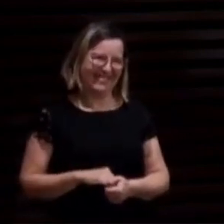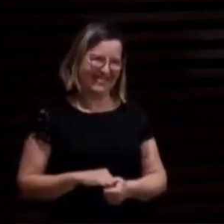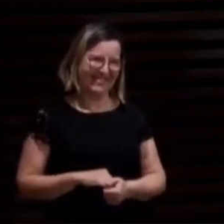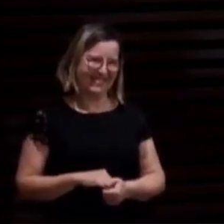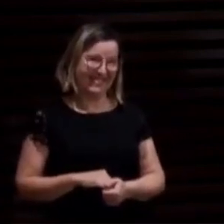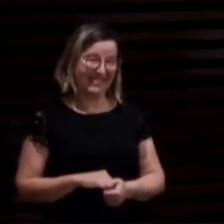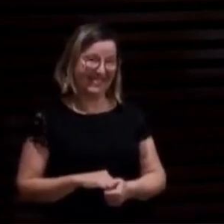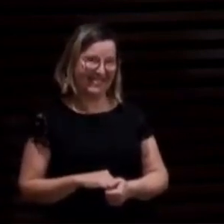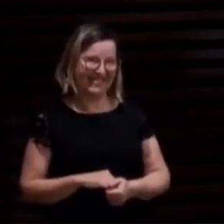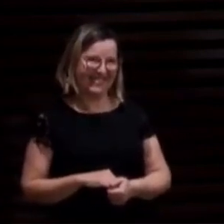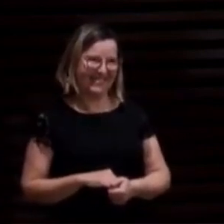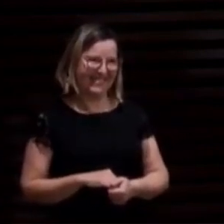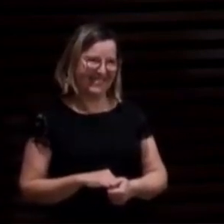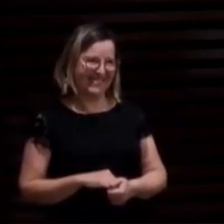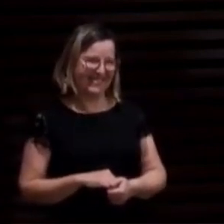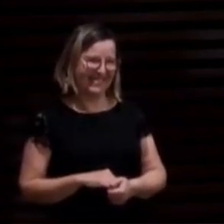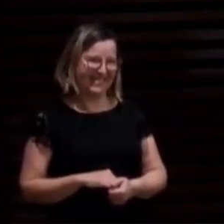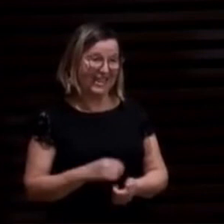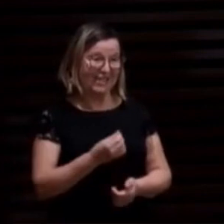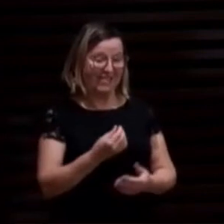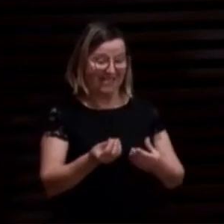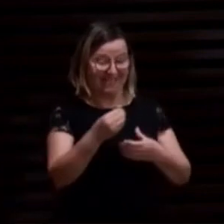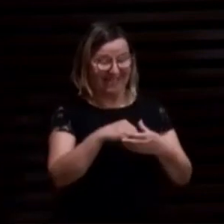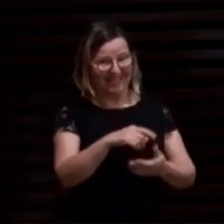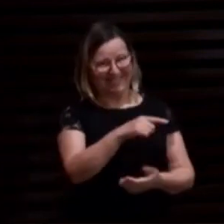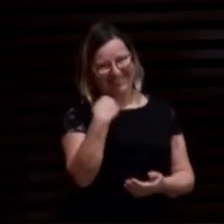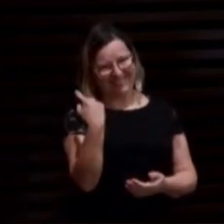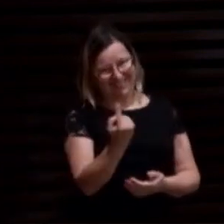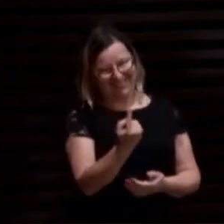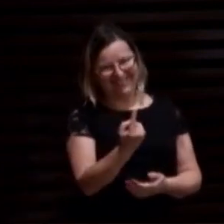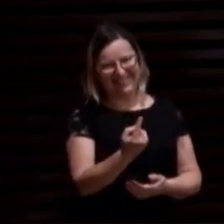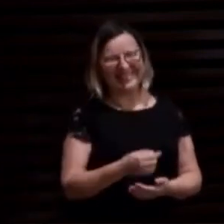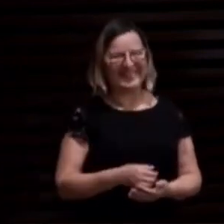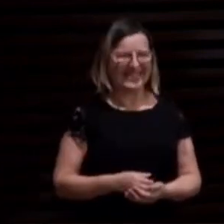que vive em nós.